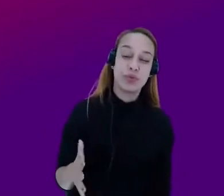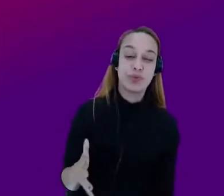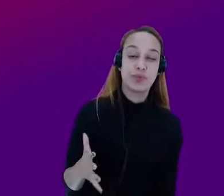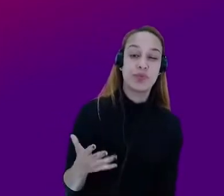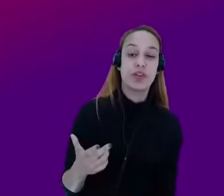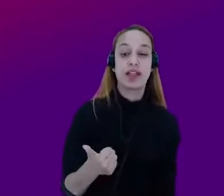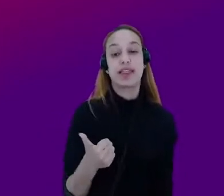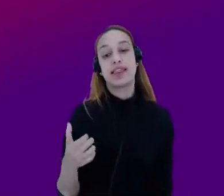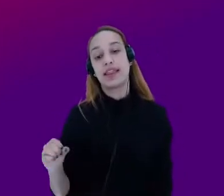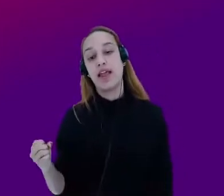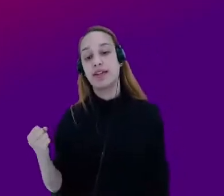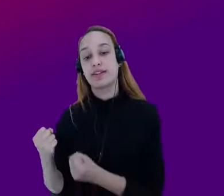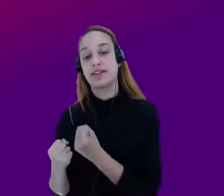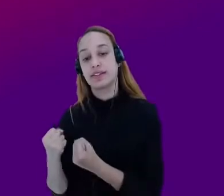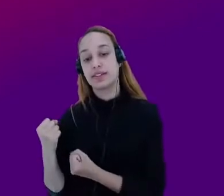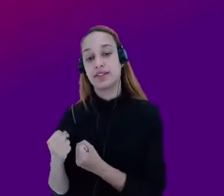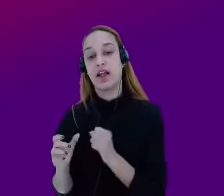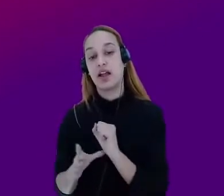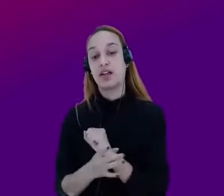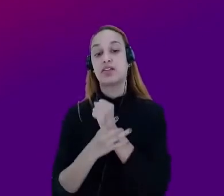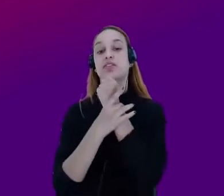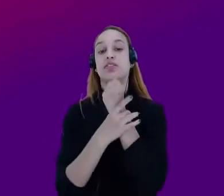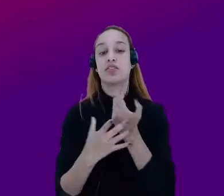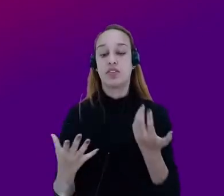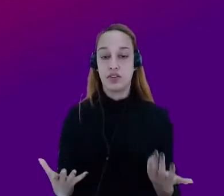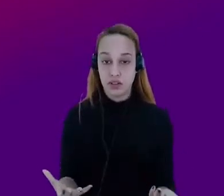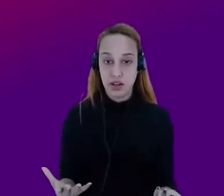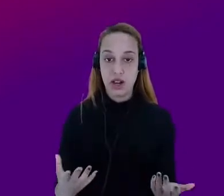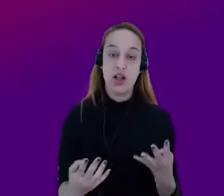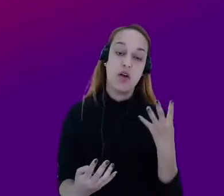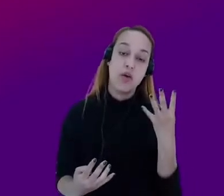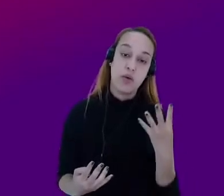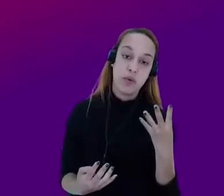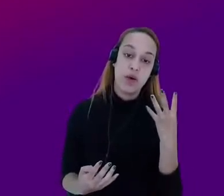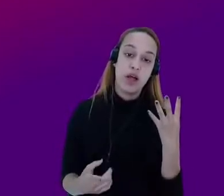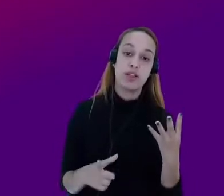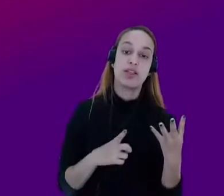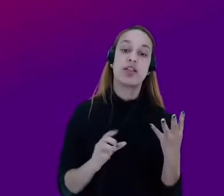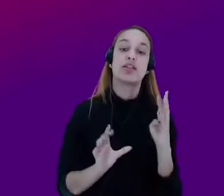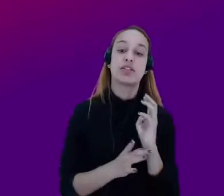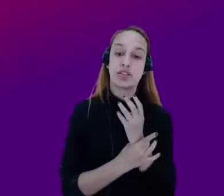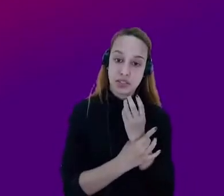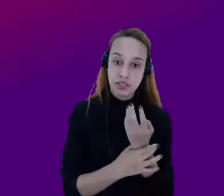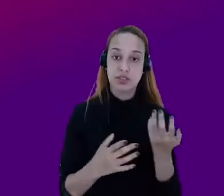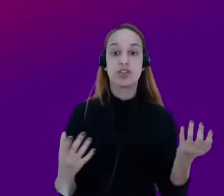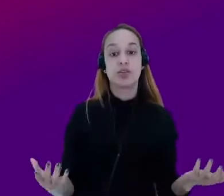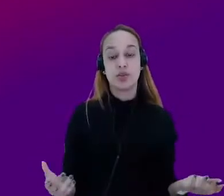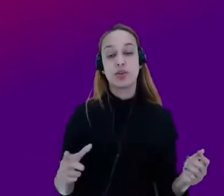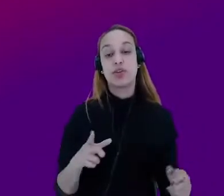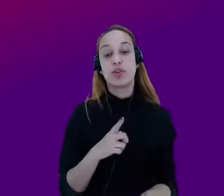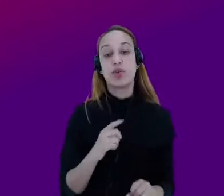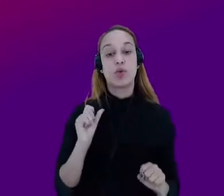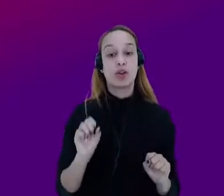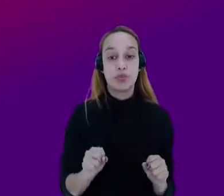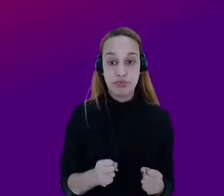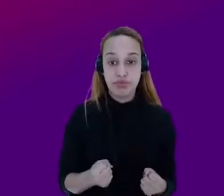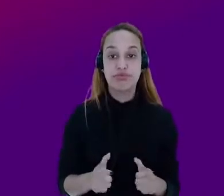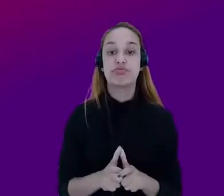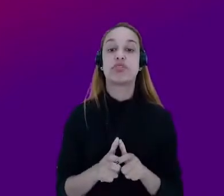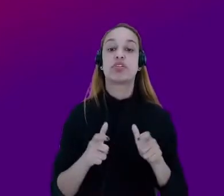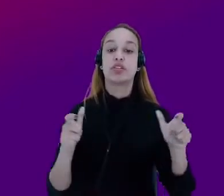10 carros seguráveis, praticamente 4 têm seguros. Então ainda existe um potencial muito grande